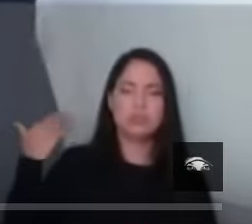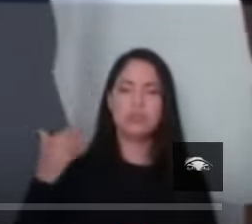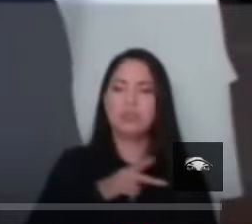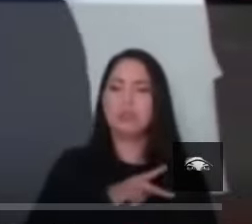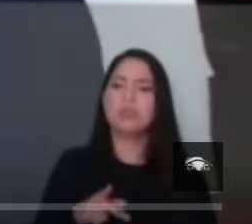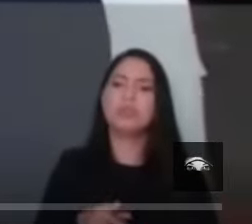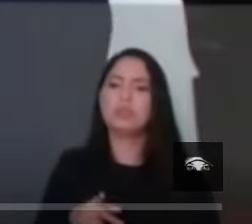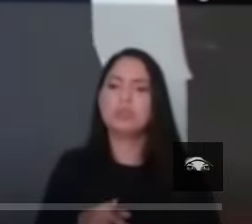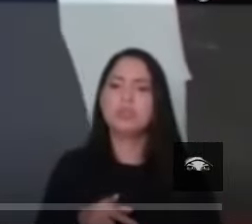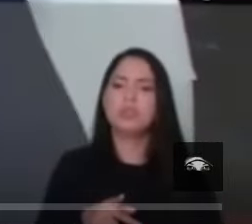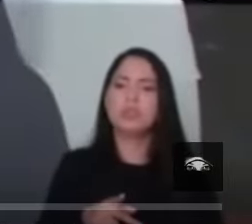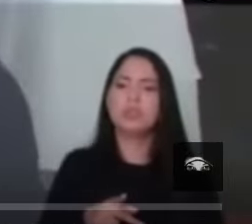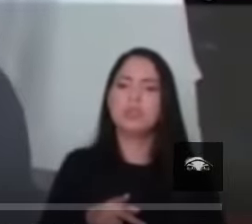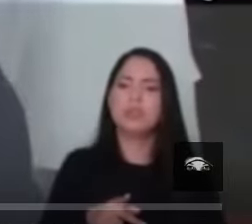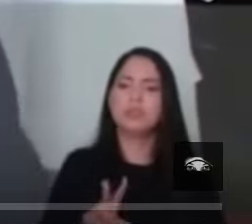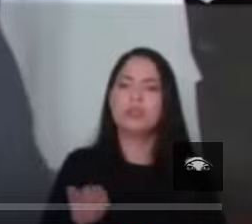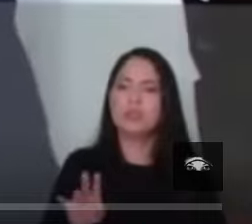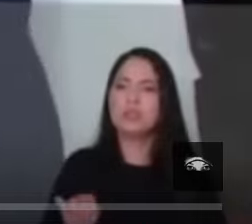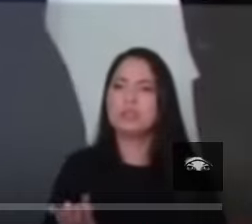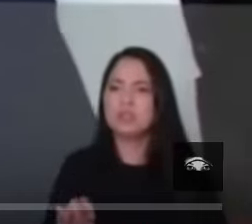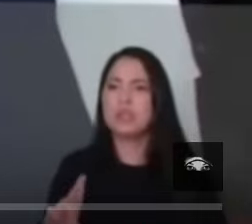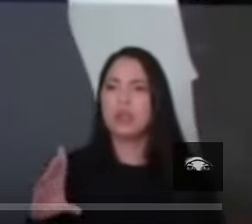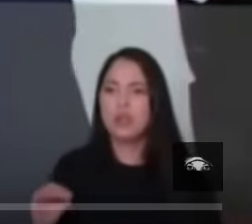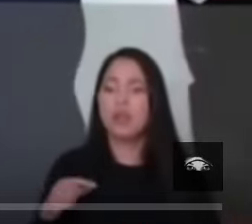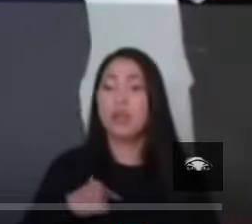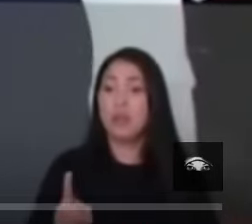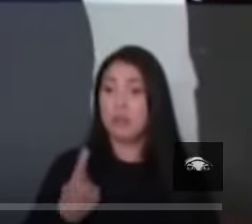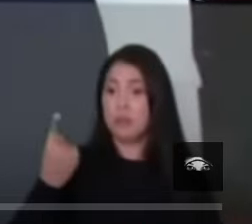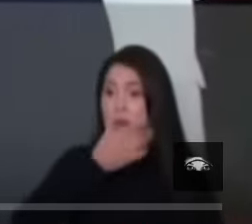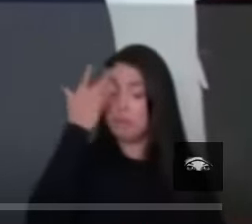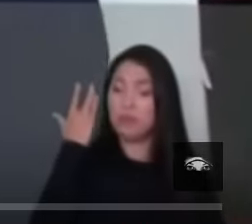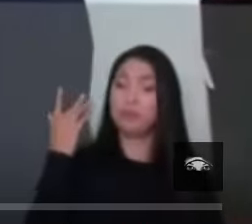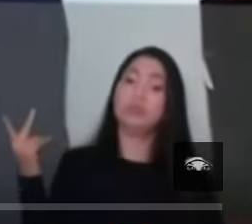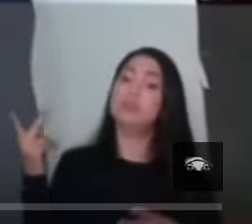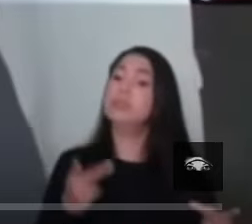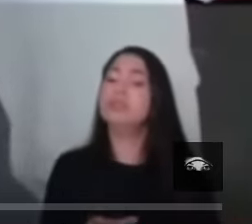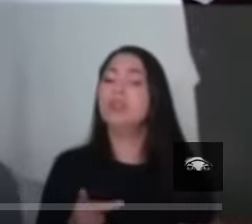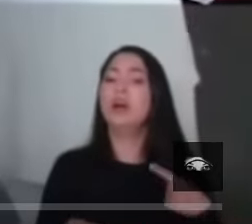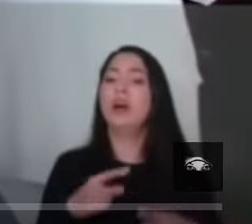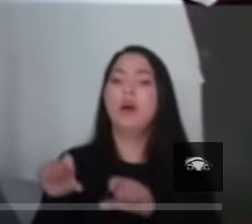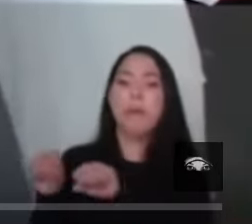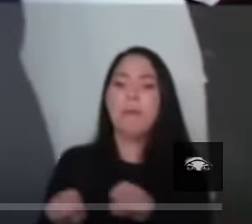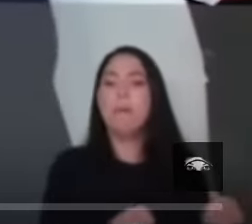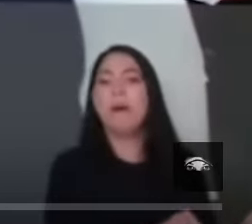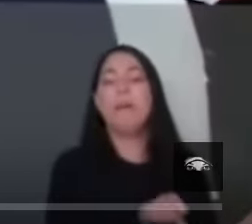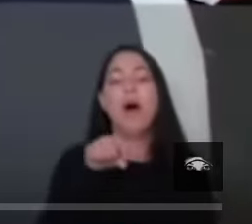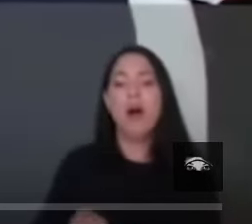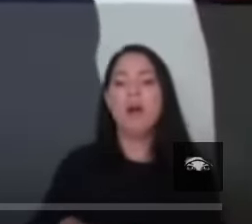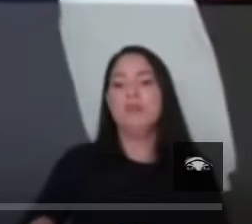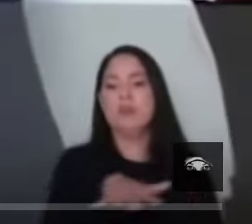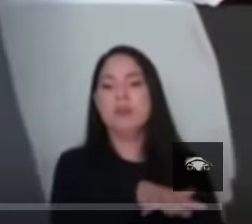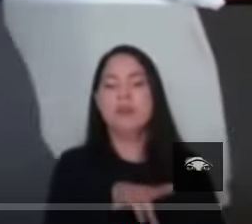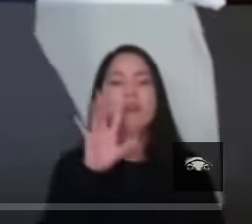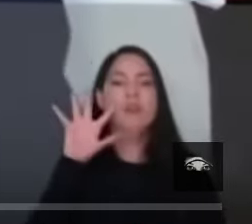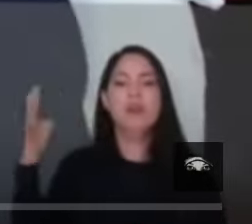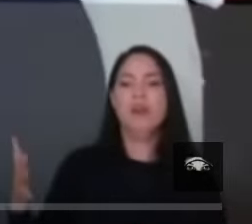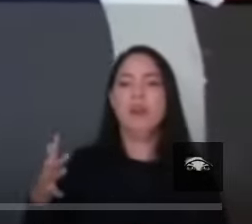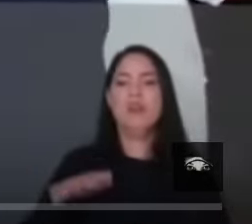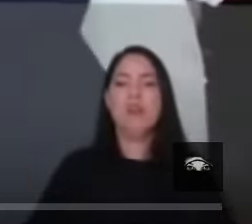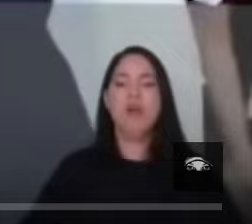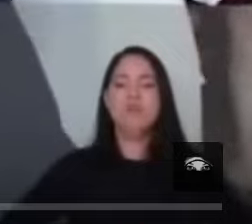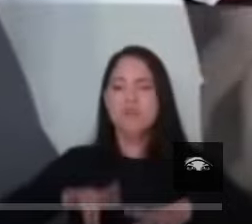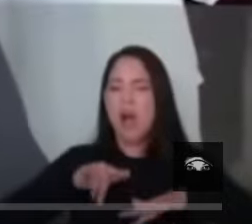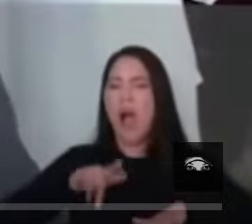naquela época, o presidente veneziano, fui o primeiro parlamentar a visitar essas dependências logo depois que elas foram depredadas. Essas dependências aqui estavam alagadas,